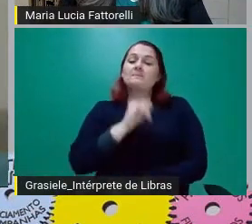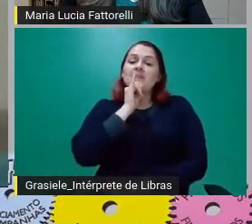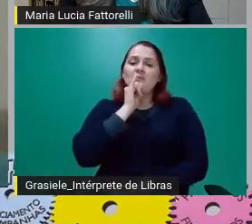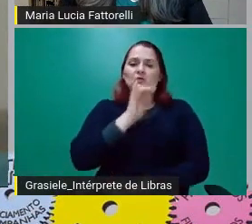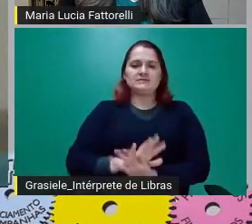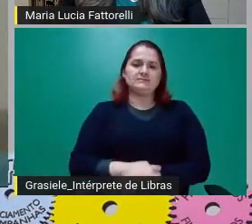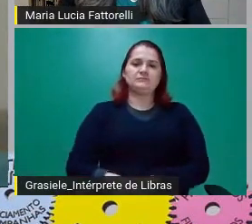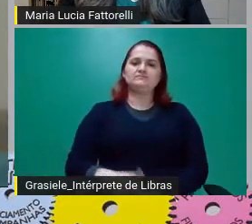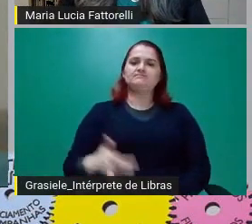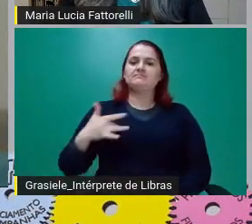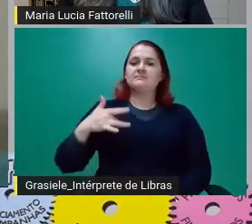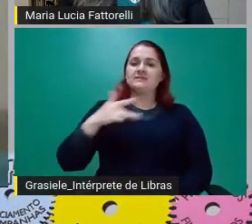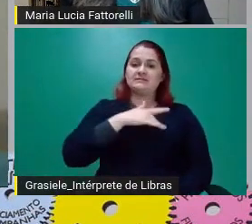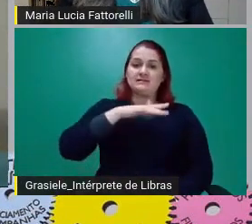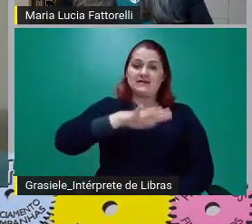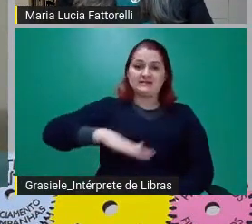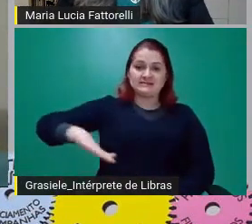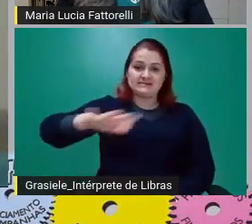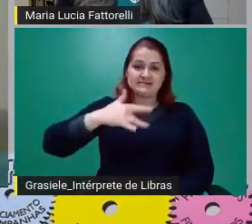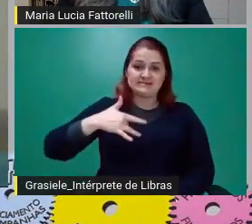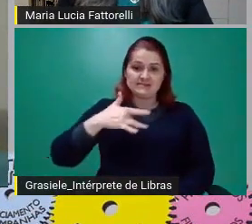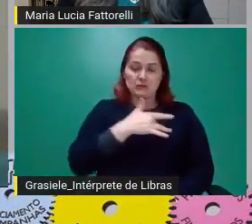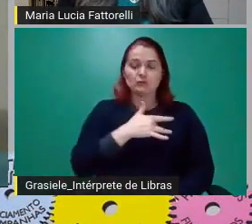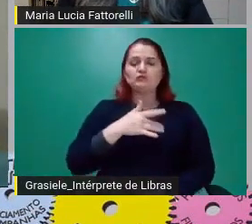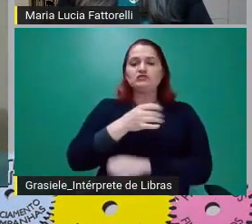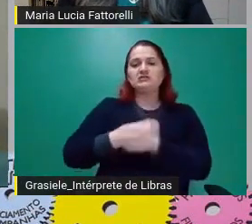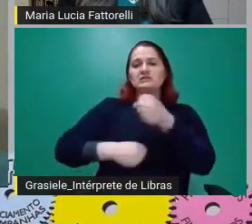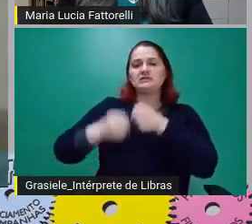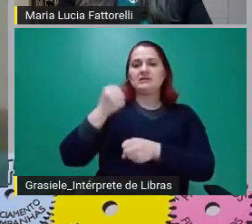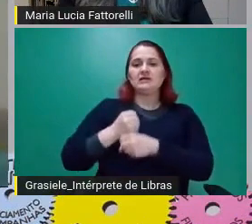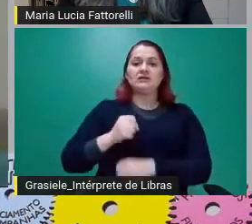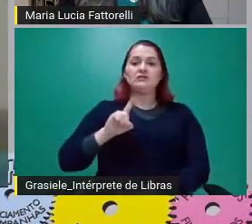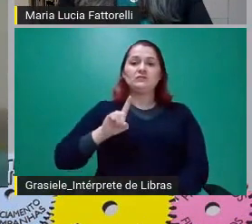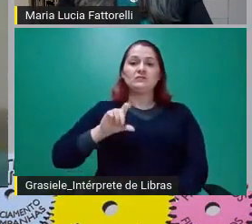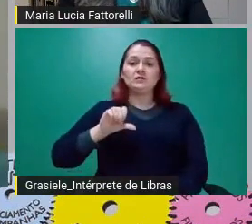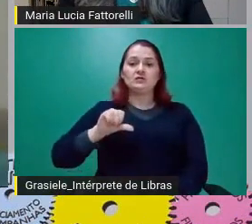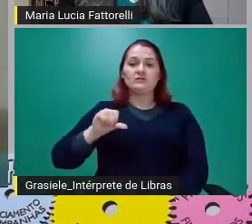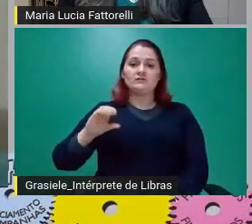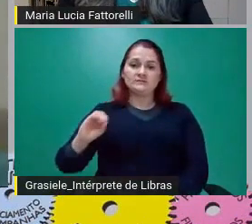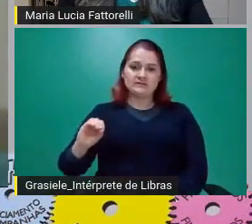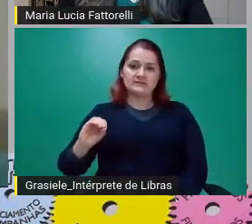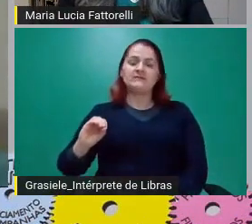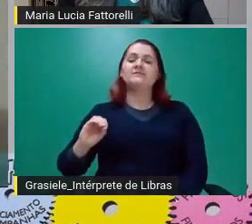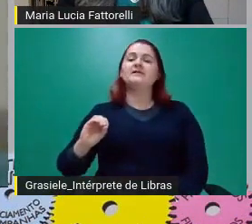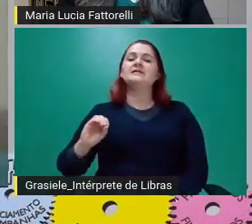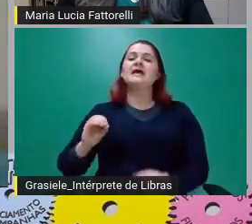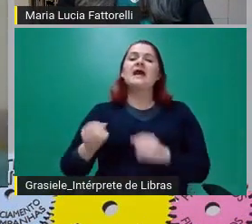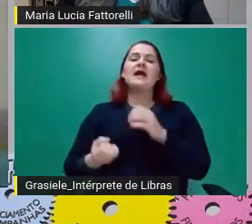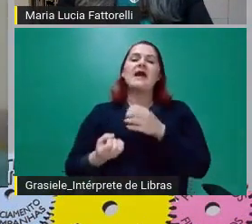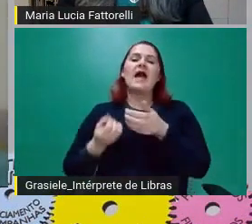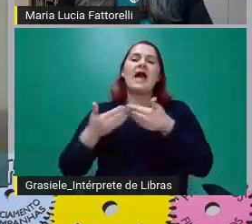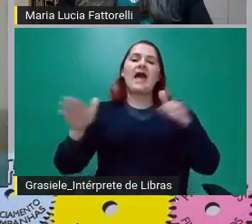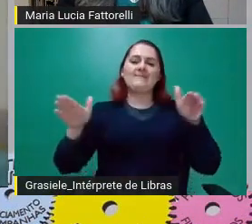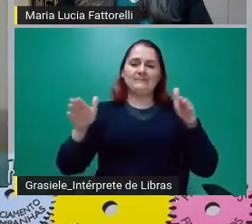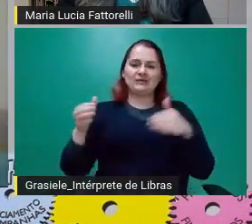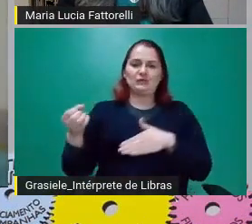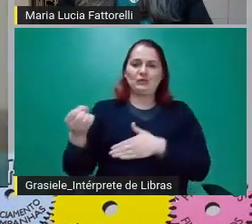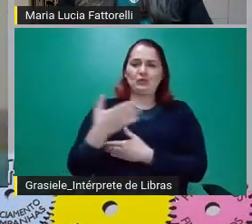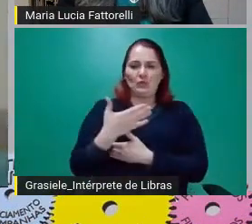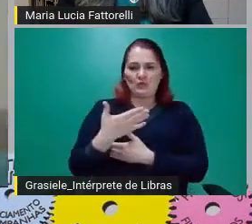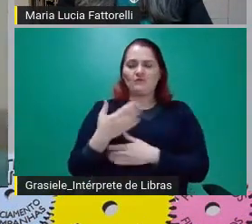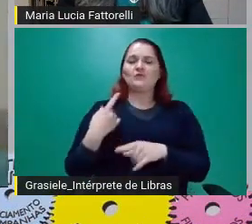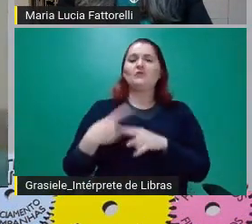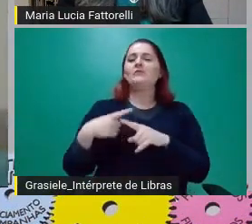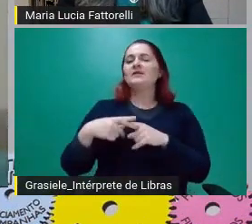anos 1990, inauguraram, em nome da economia, né, de recursos, da melhoria